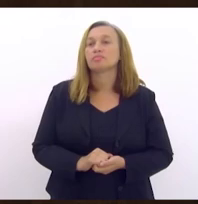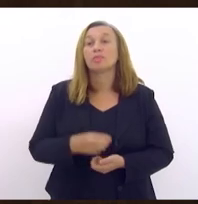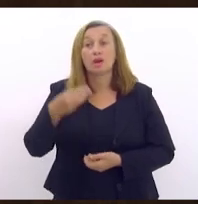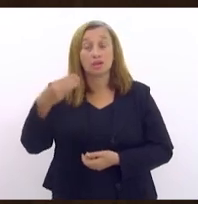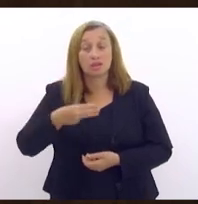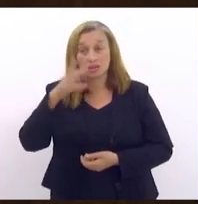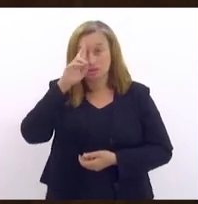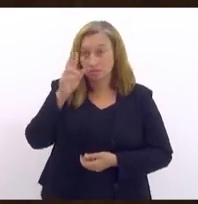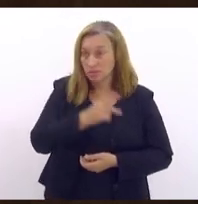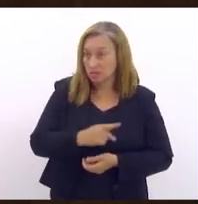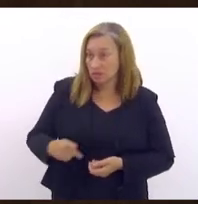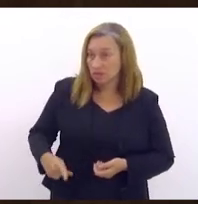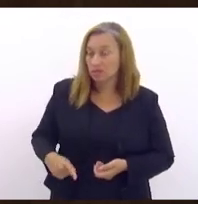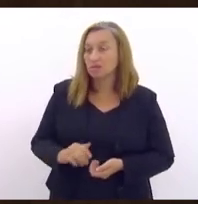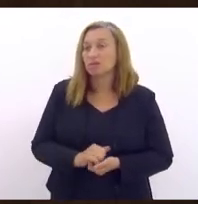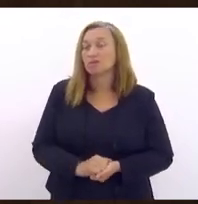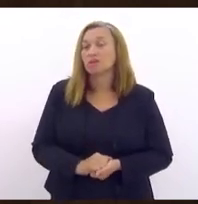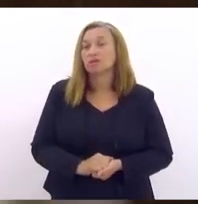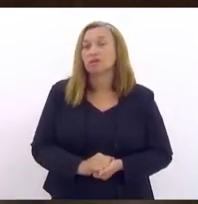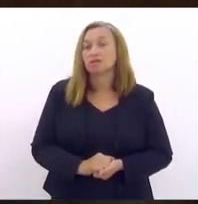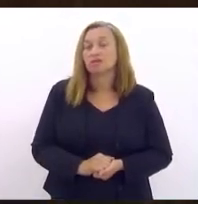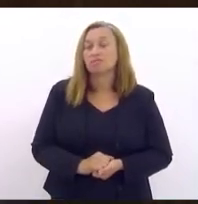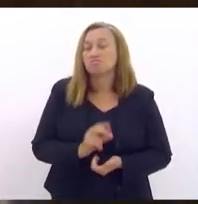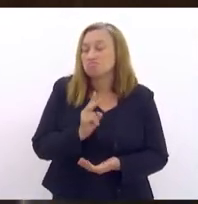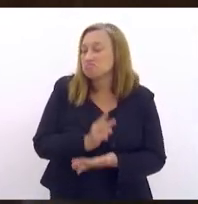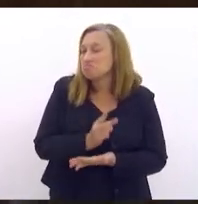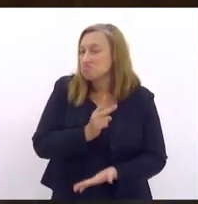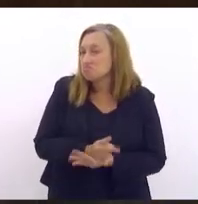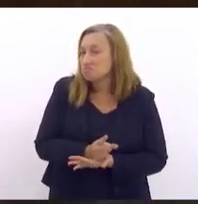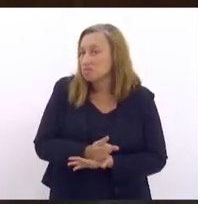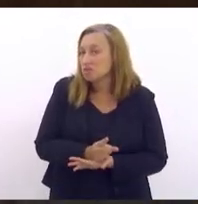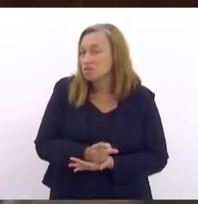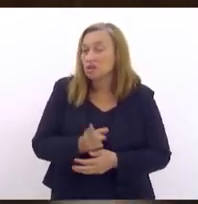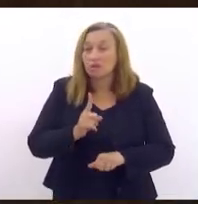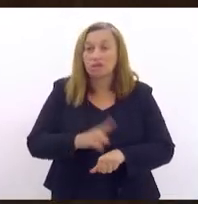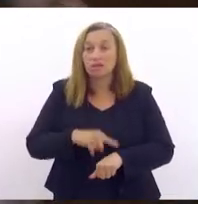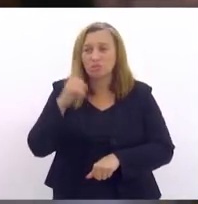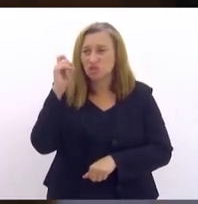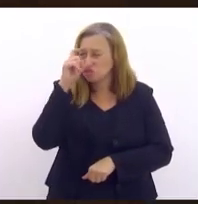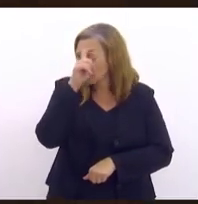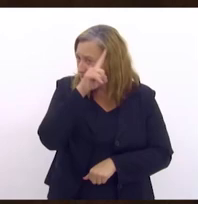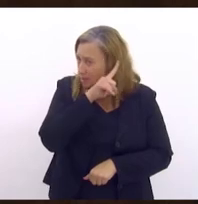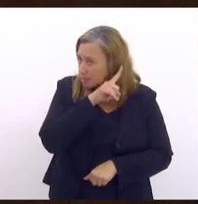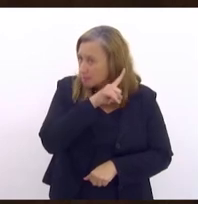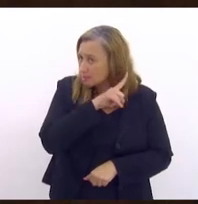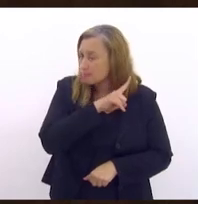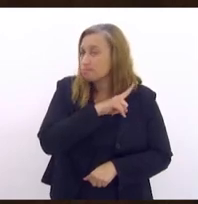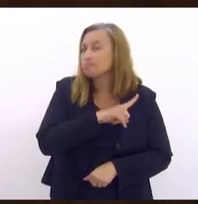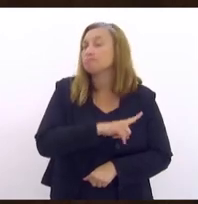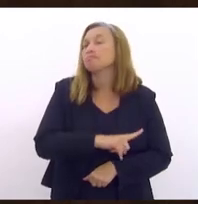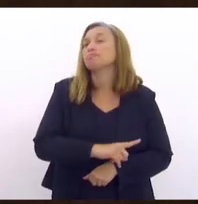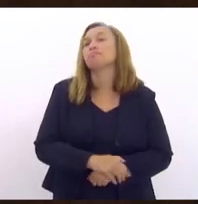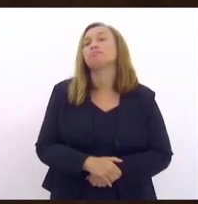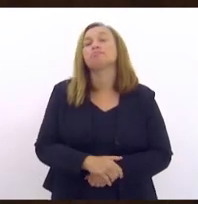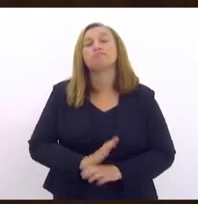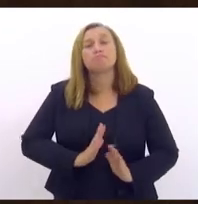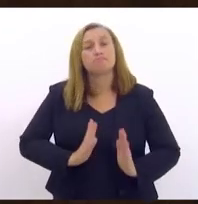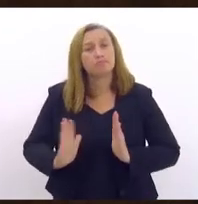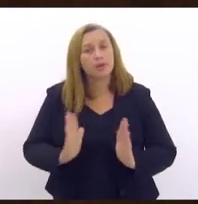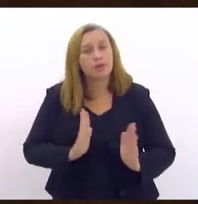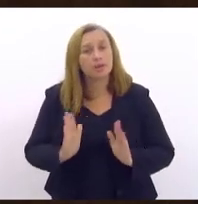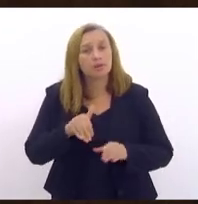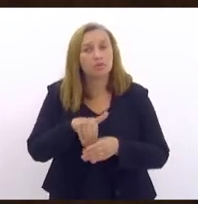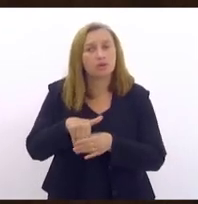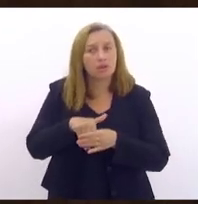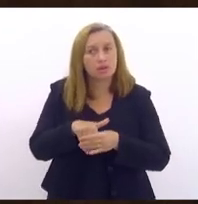presidente, que mesmo em tempos difíceis, em período